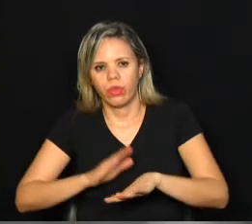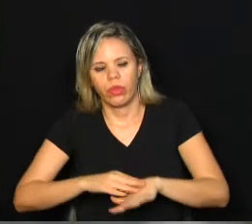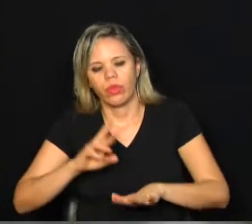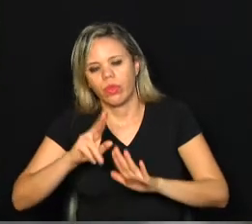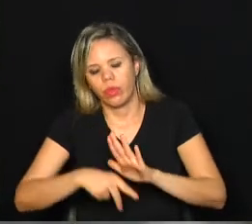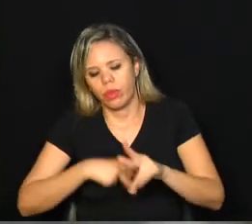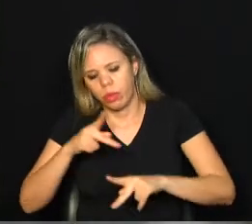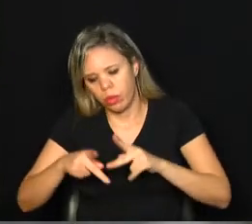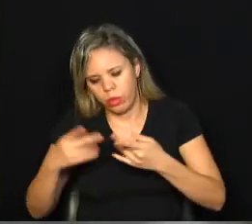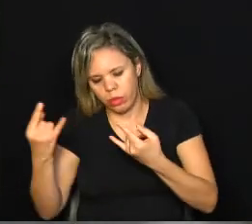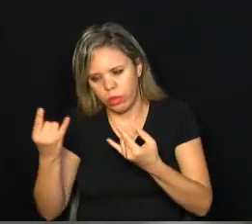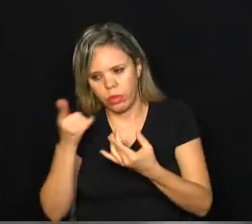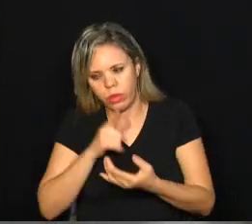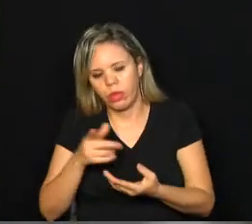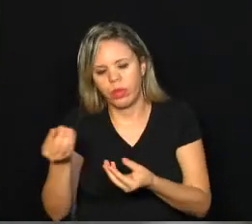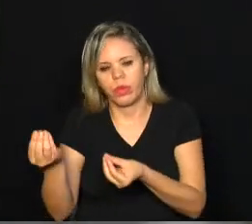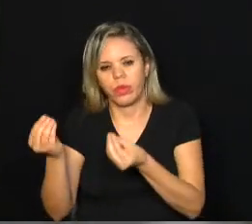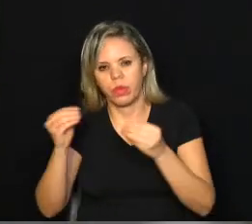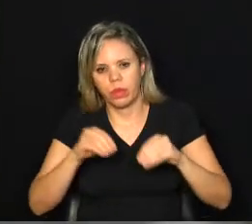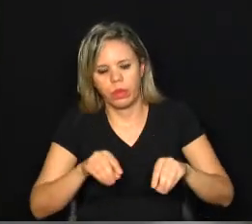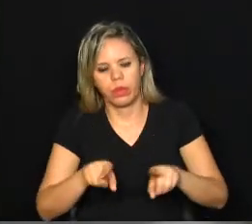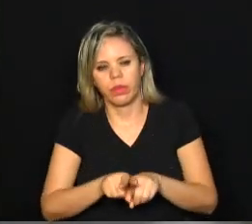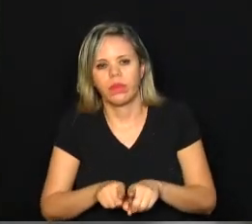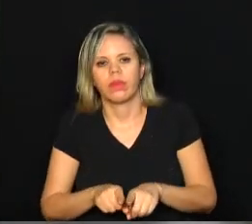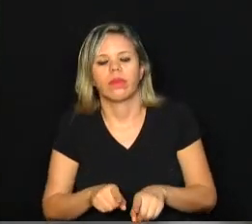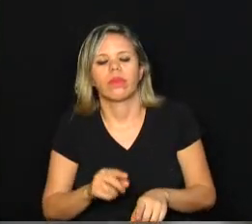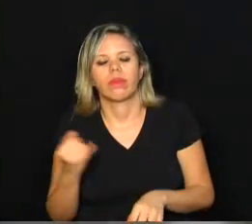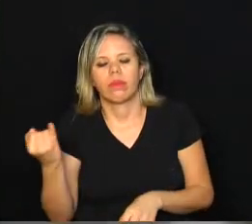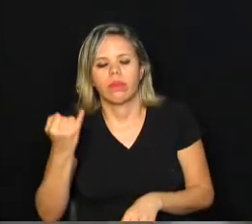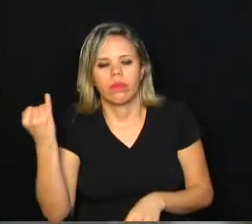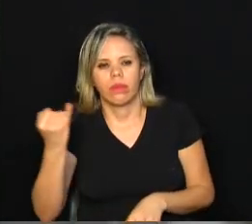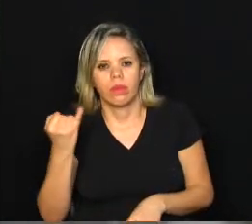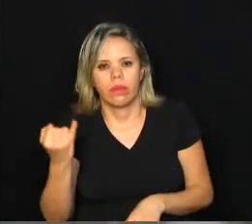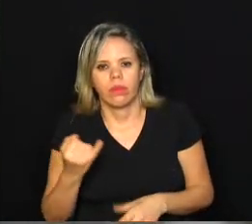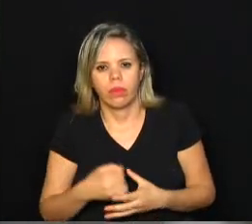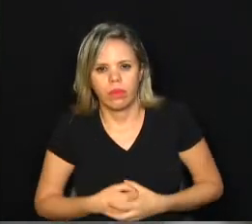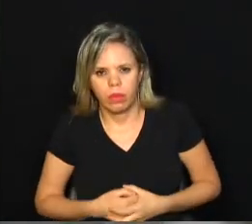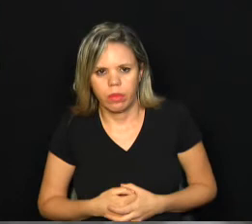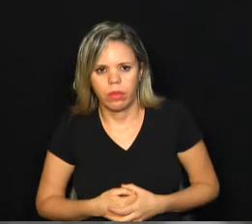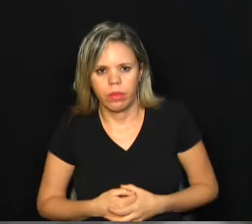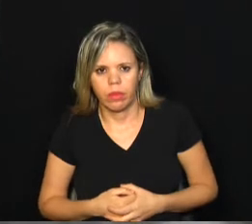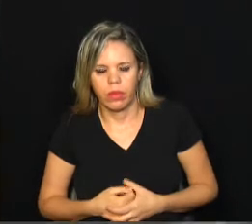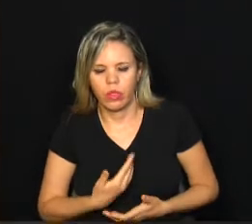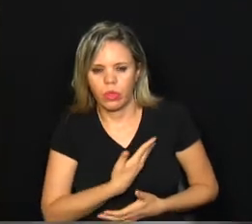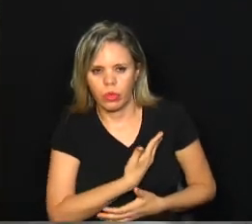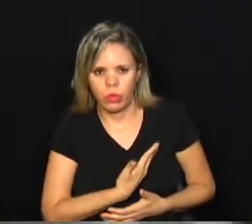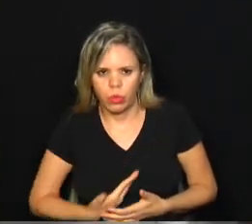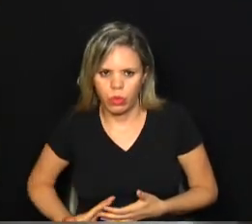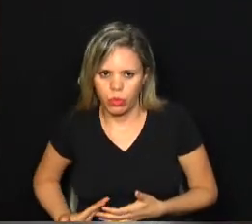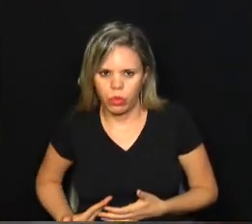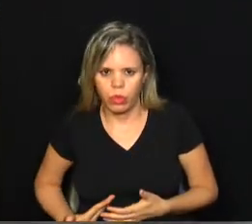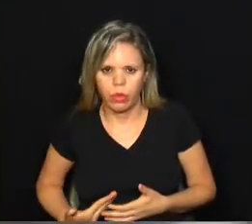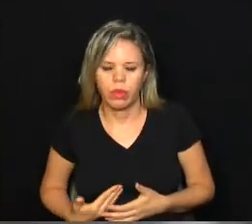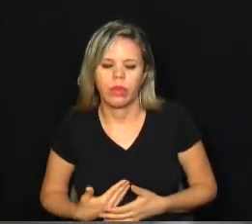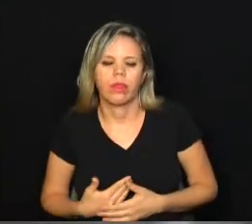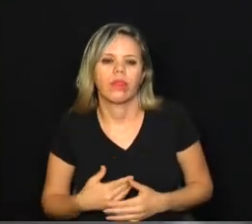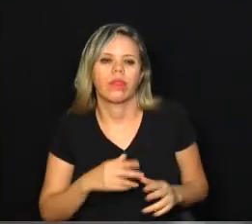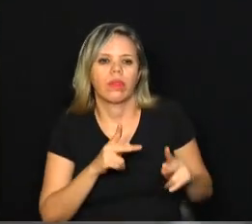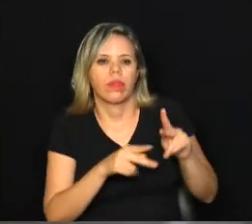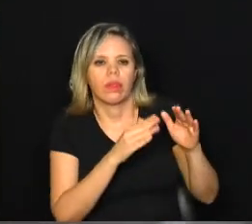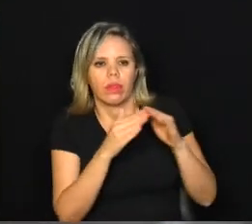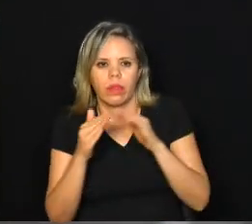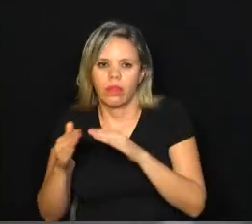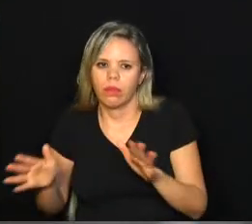né? Você tem vários atores importantes. Esses atores são atores do governo, são habitats onde